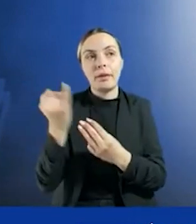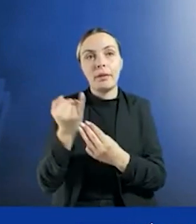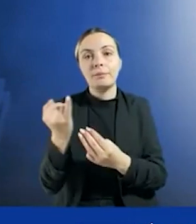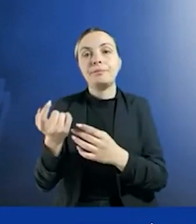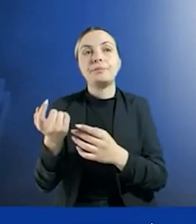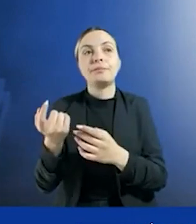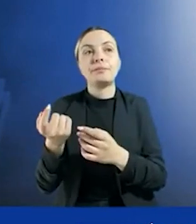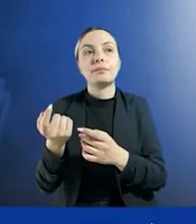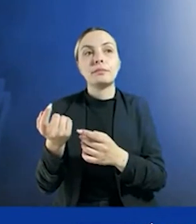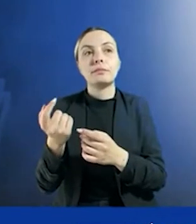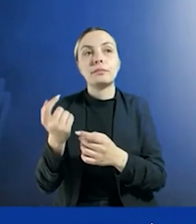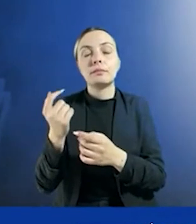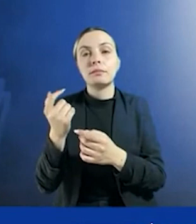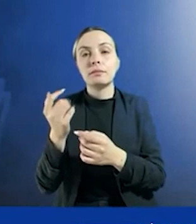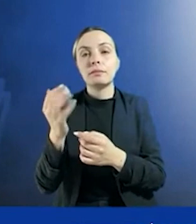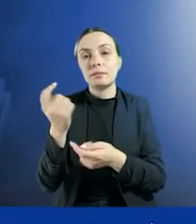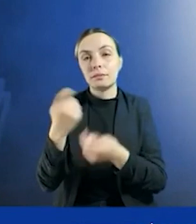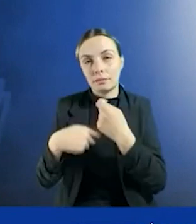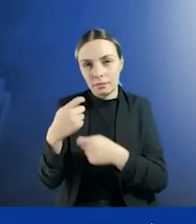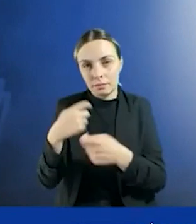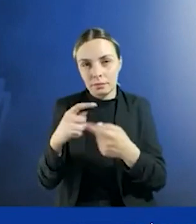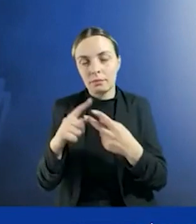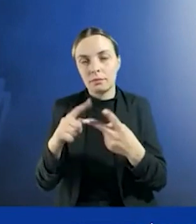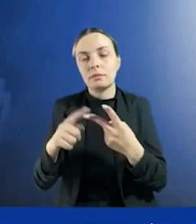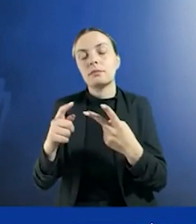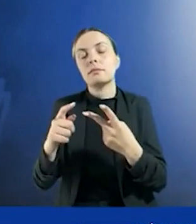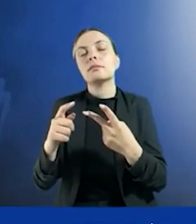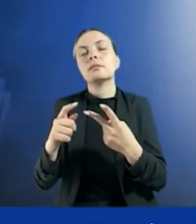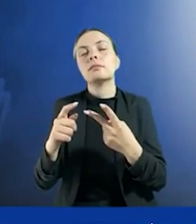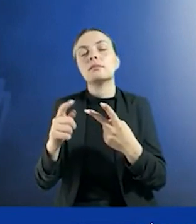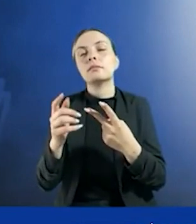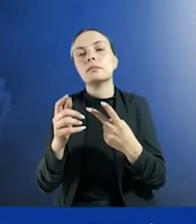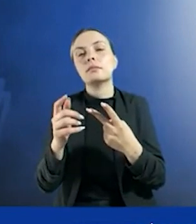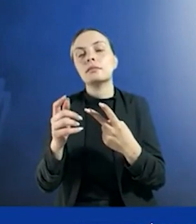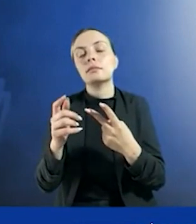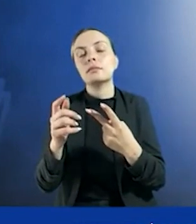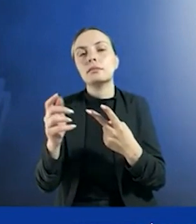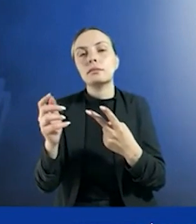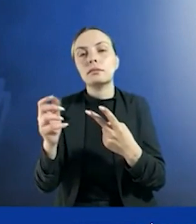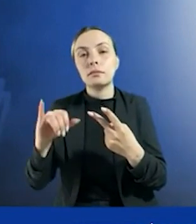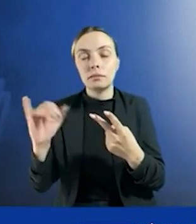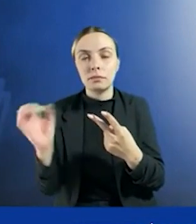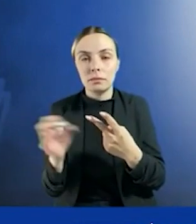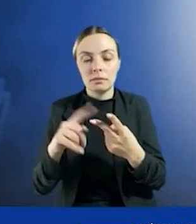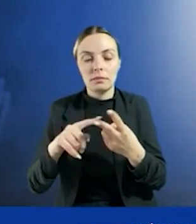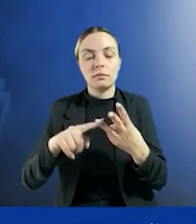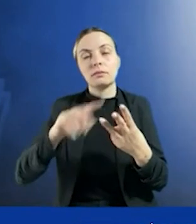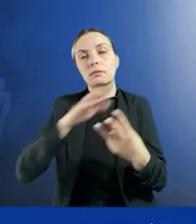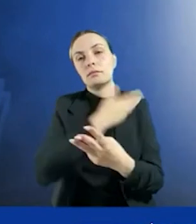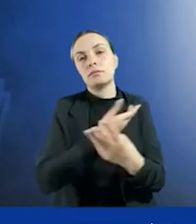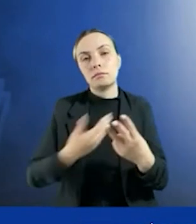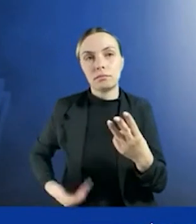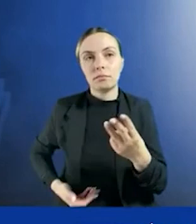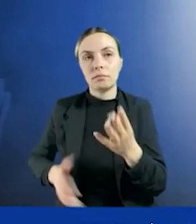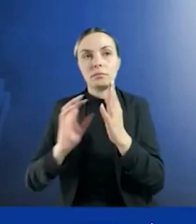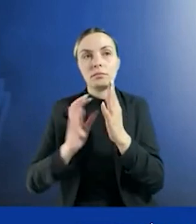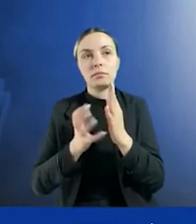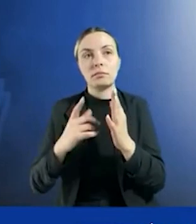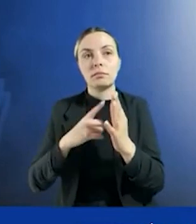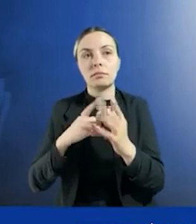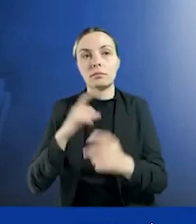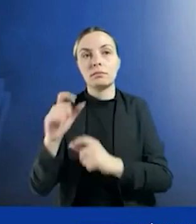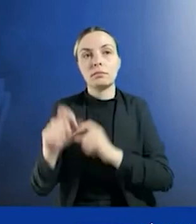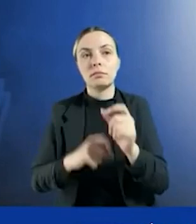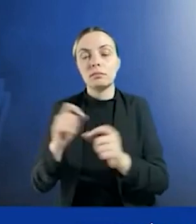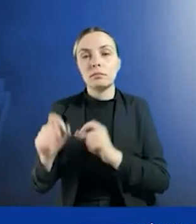a inovação e a governança, principalmente a governança de dados, tendo aí os nossos estados,